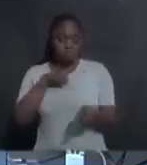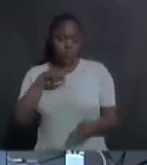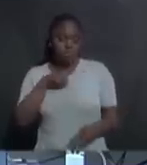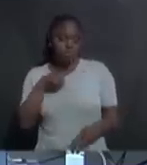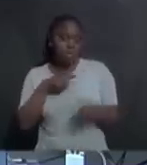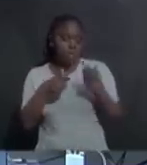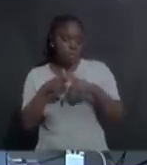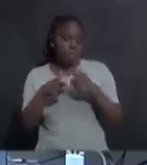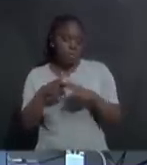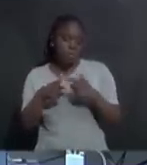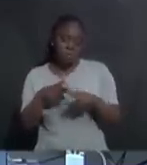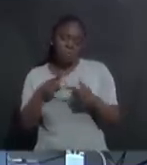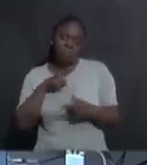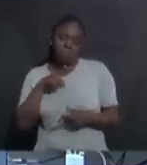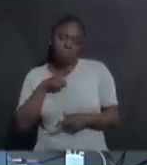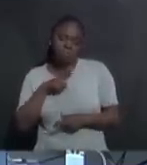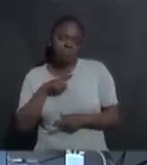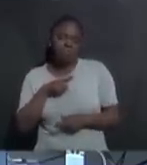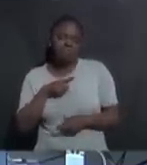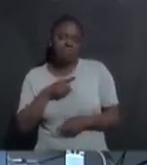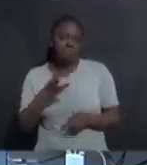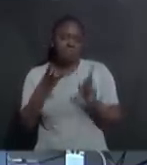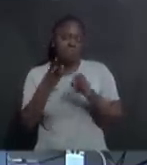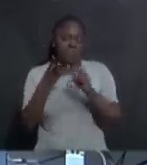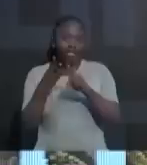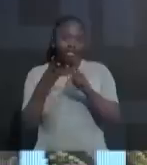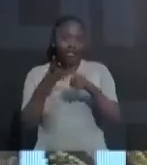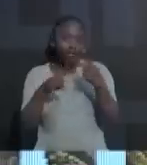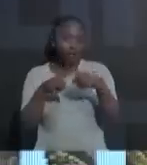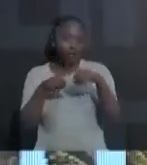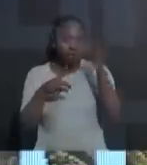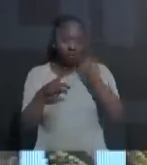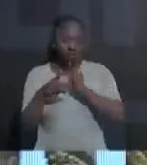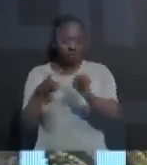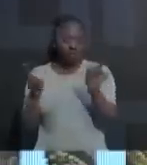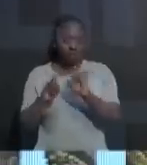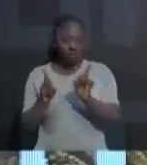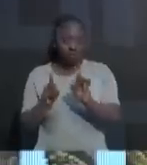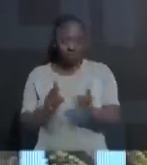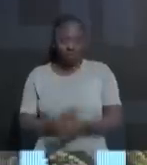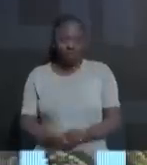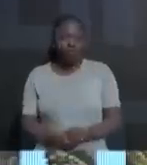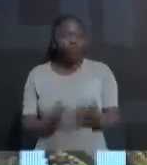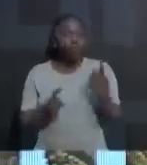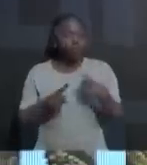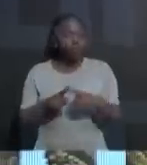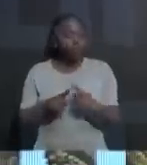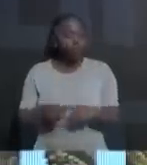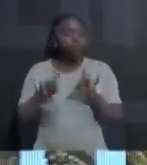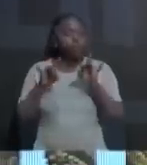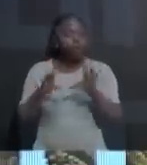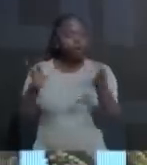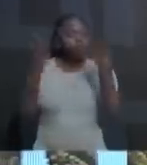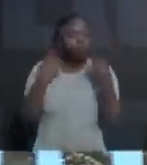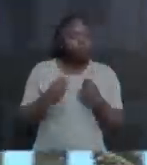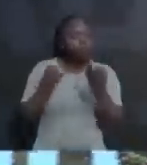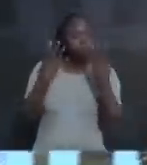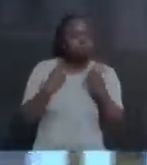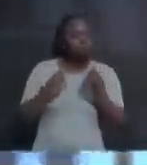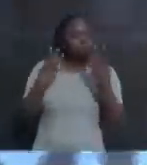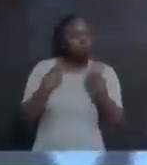problema lá também. Né? Terceiro motivo que a gente não profetiza, porque a gente só quer receber ao invés de dar a